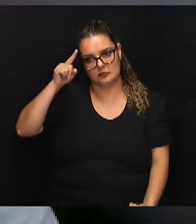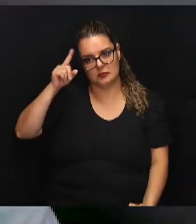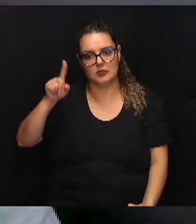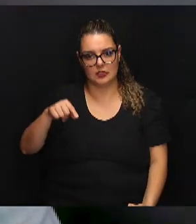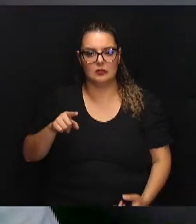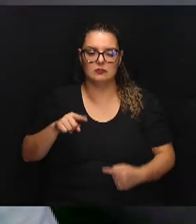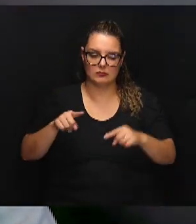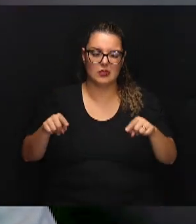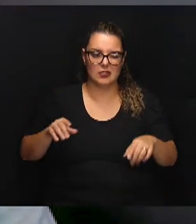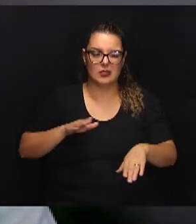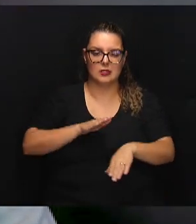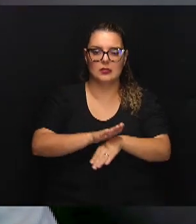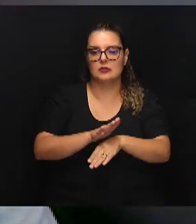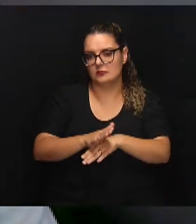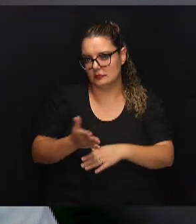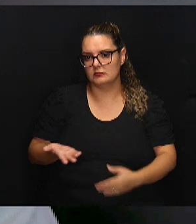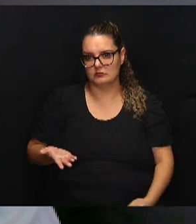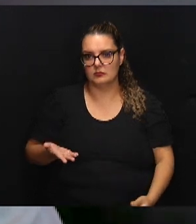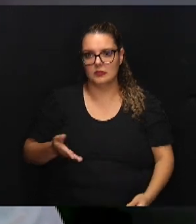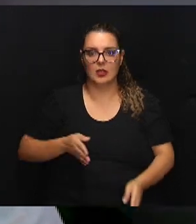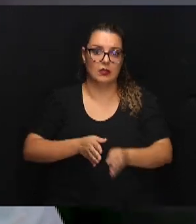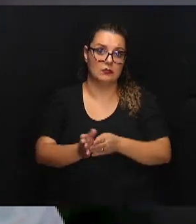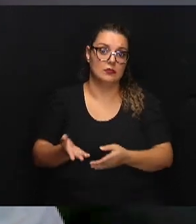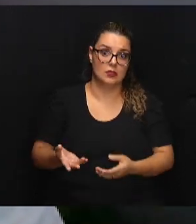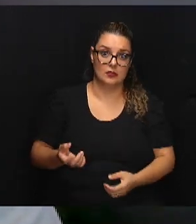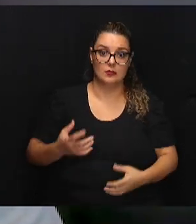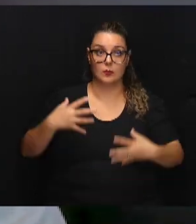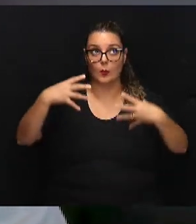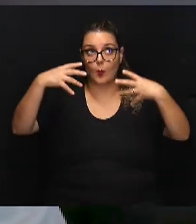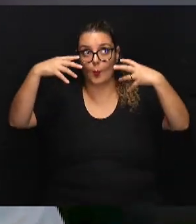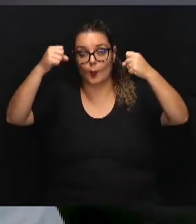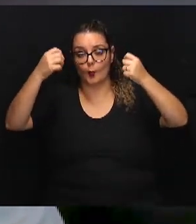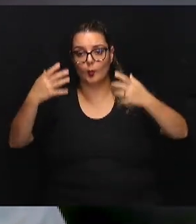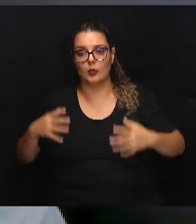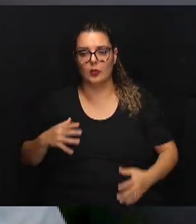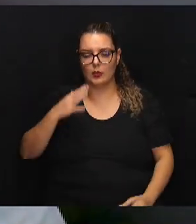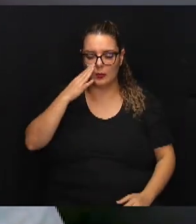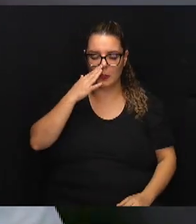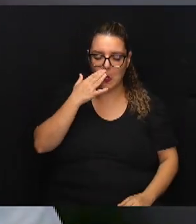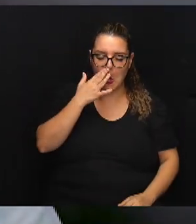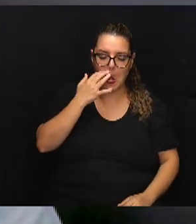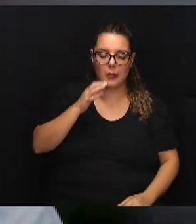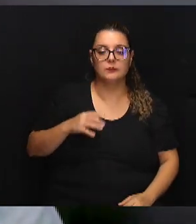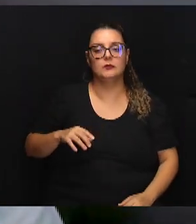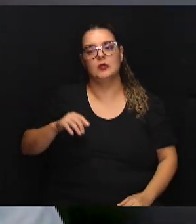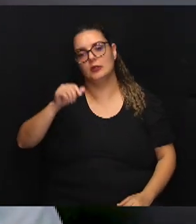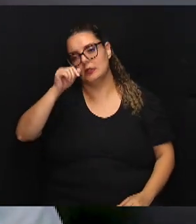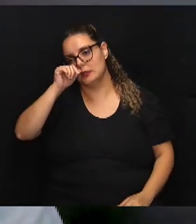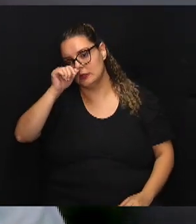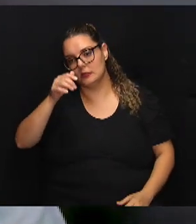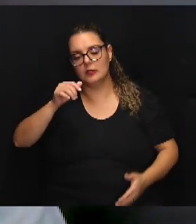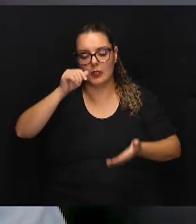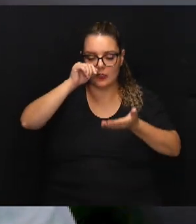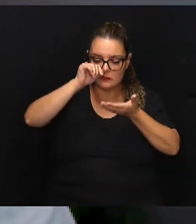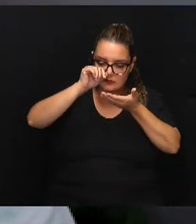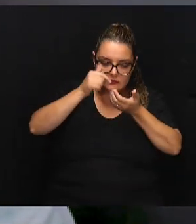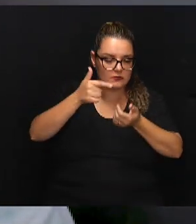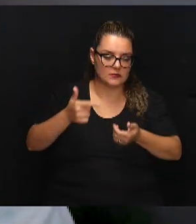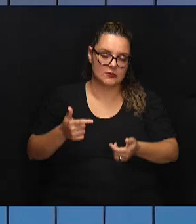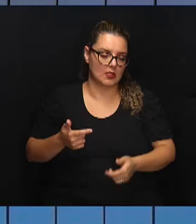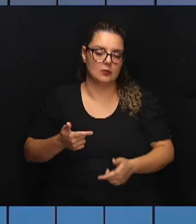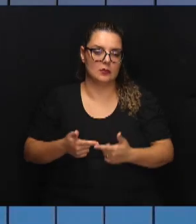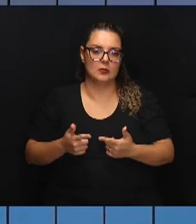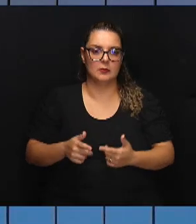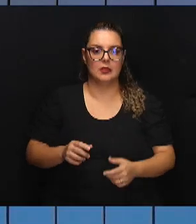gente recomenda para quase todos os pacientes, de manhã à noite. Se estiver muito seco, ou o nariz muito irritado, você pode lavar mais vezes que não tem contraindicação.